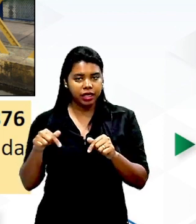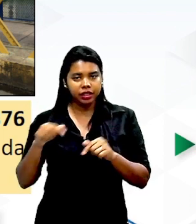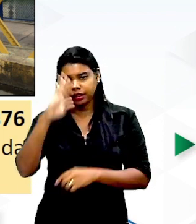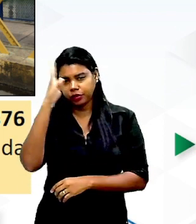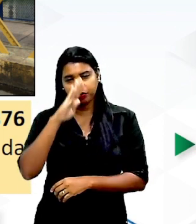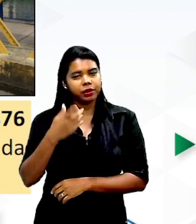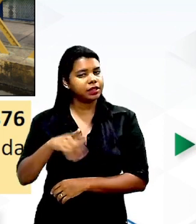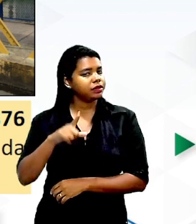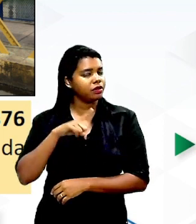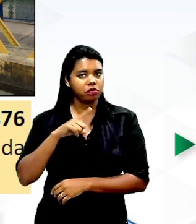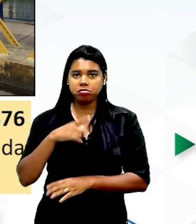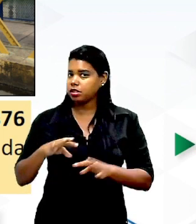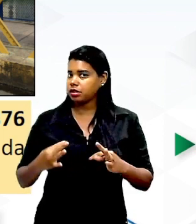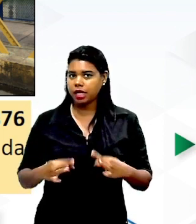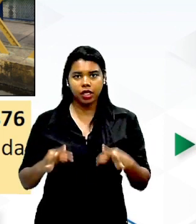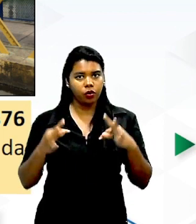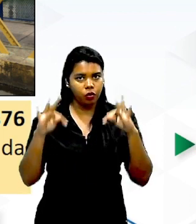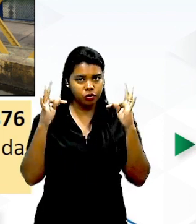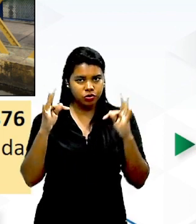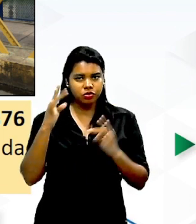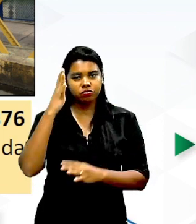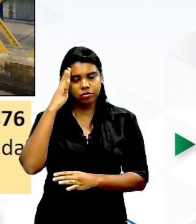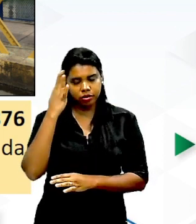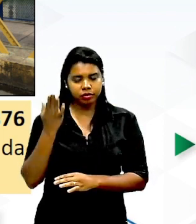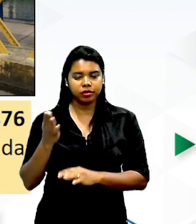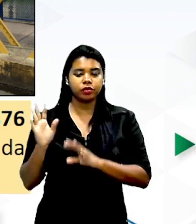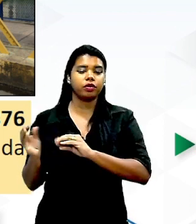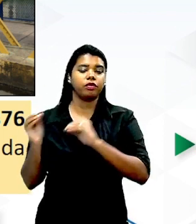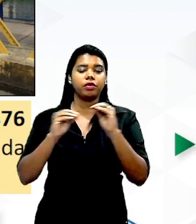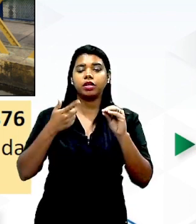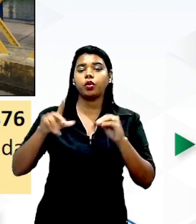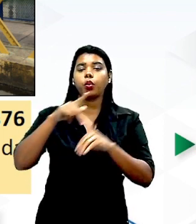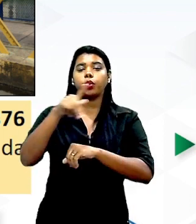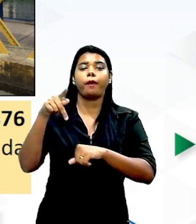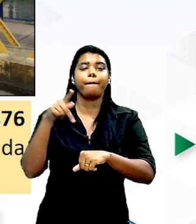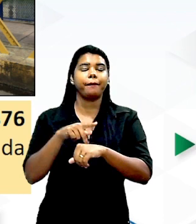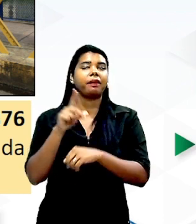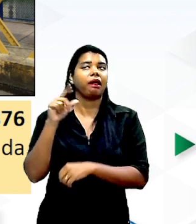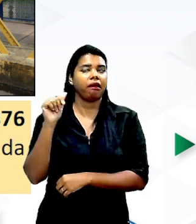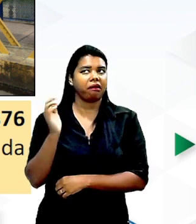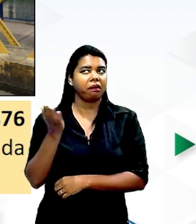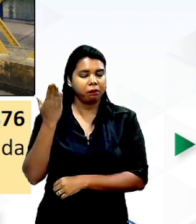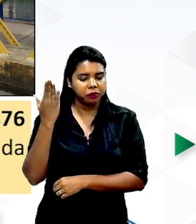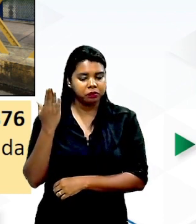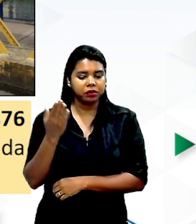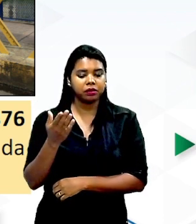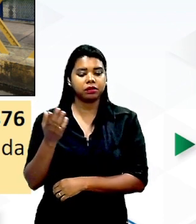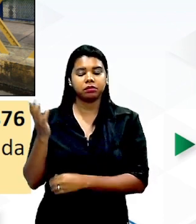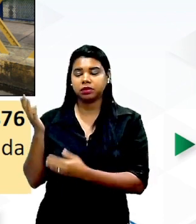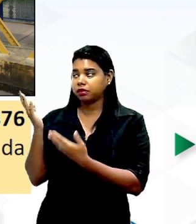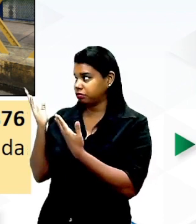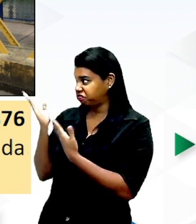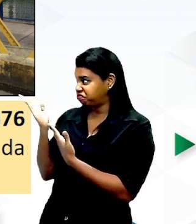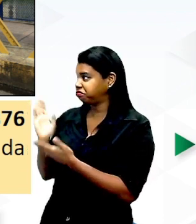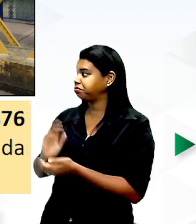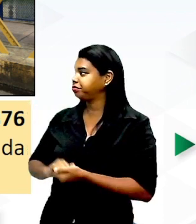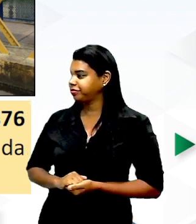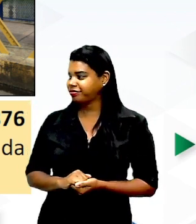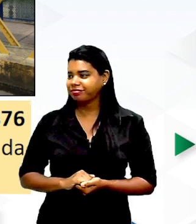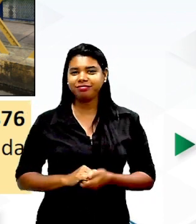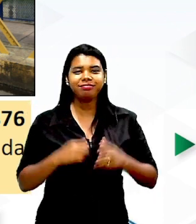essa tecnologia, então importava-se tudo. Era muito caro, mas duradouro. Observem que